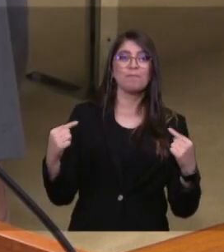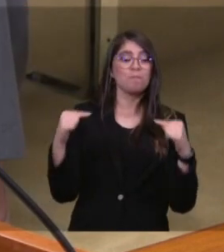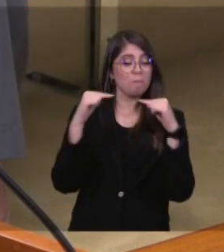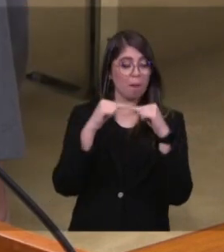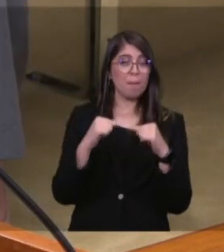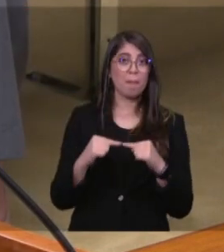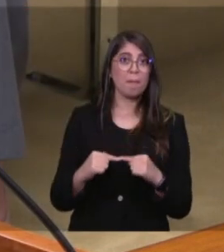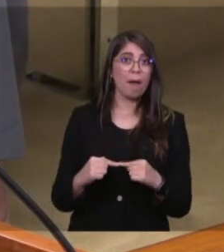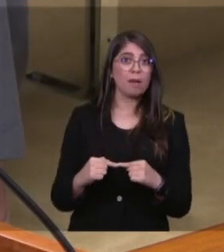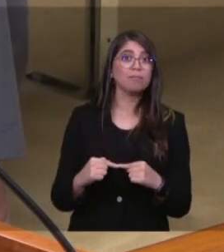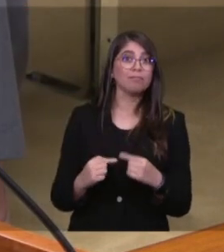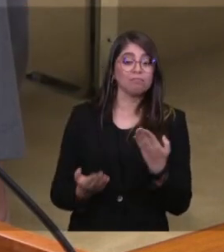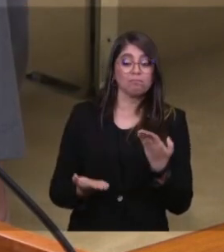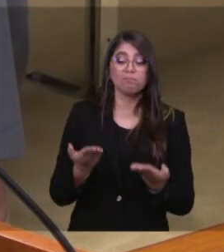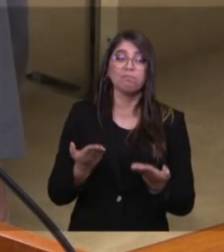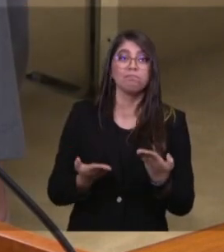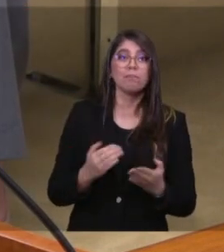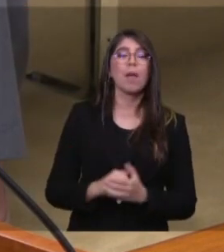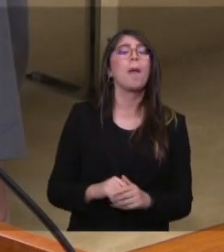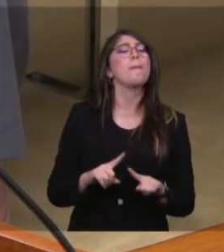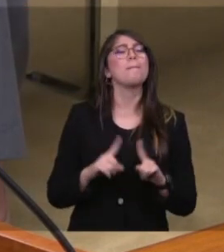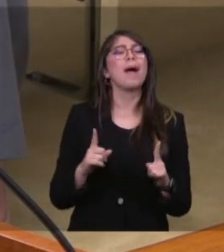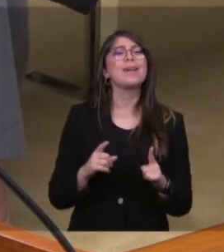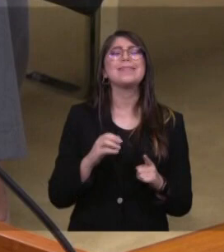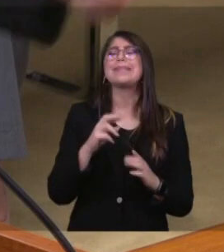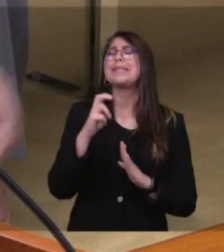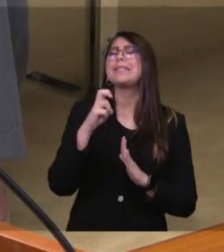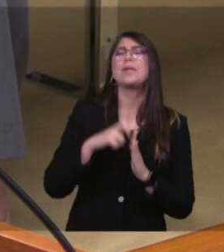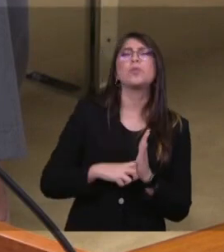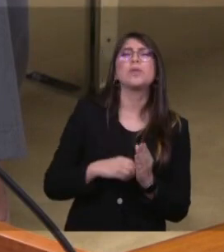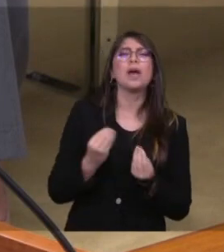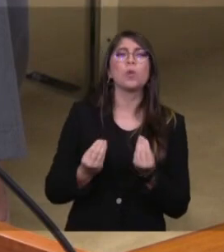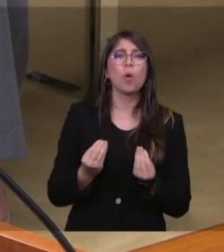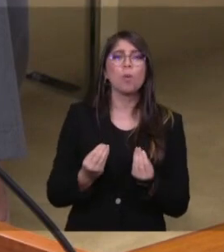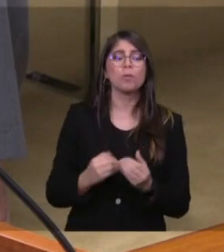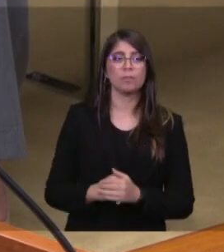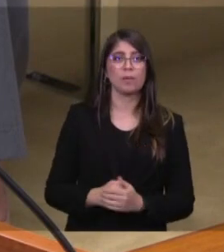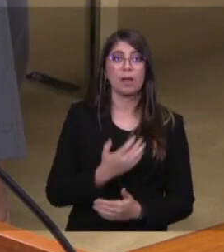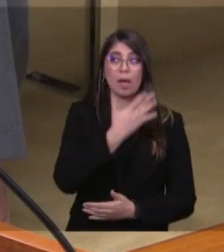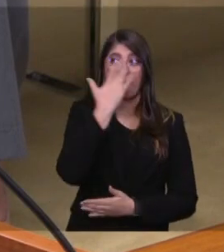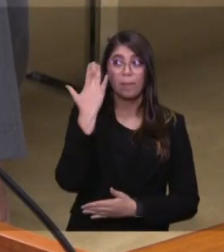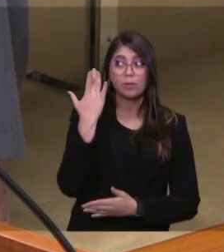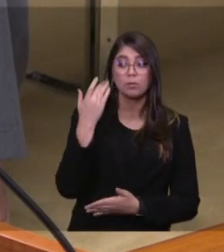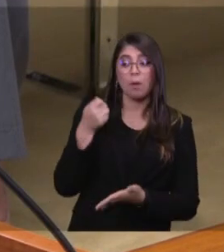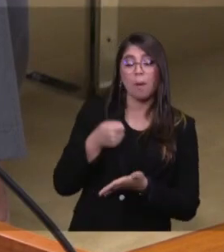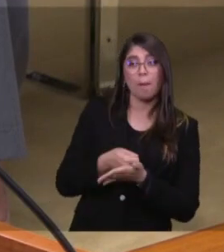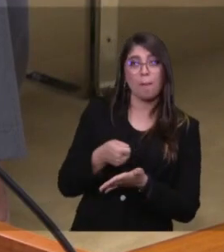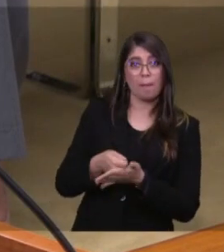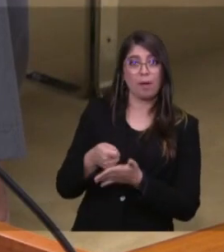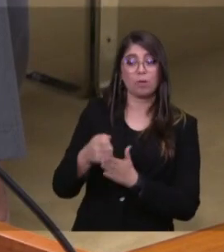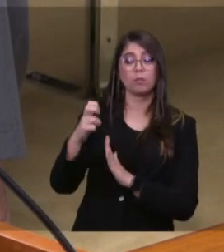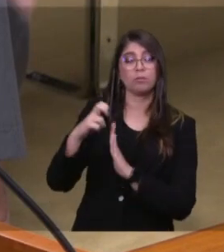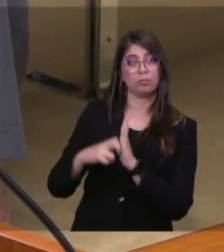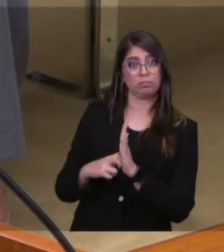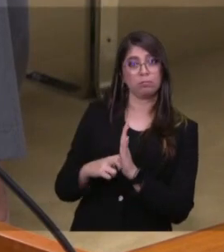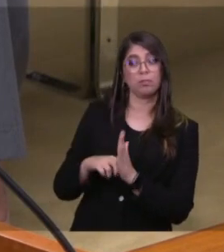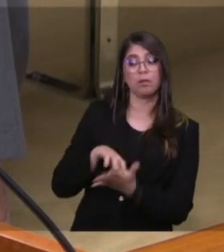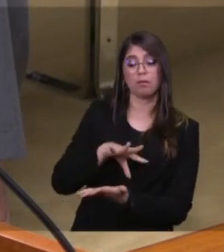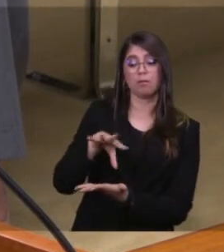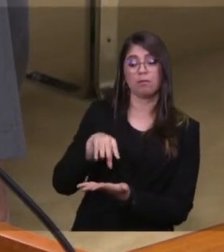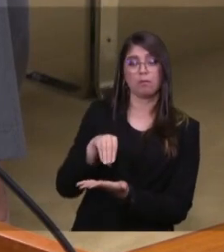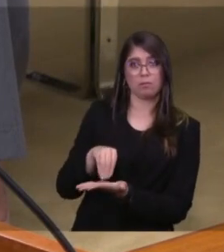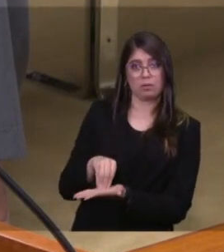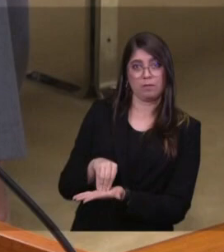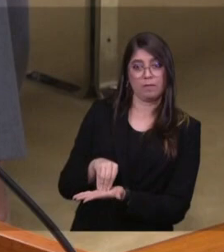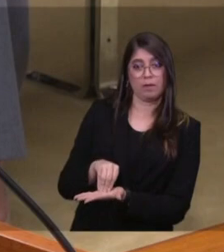compensação, então, em matéria tributária? Um contribuinte recolhe um tributo realizando uma operação perante uma fazenda pública e,